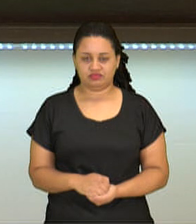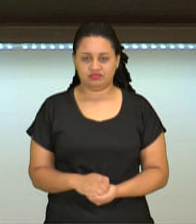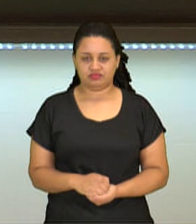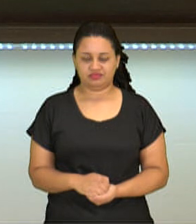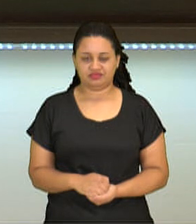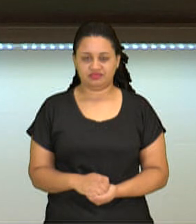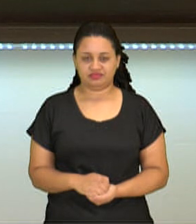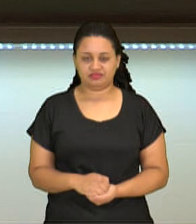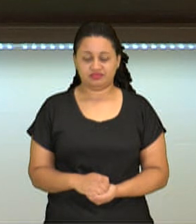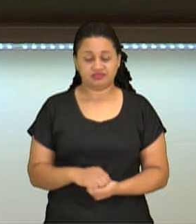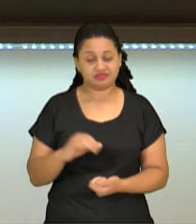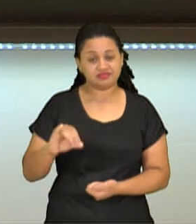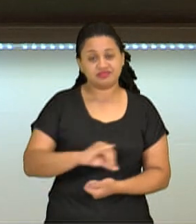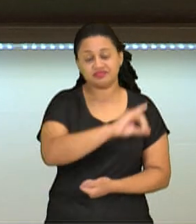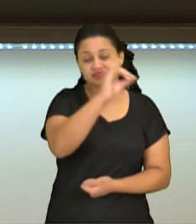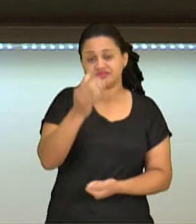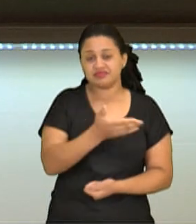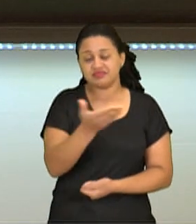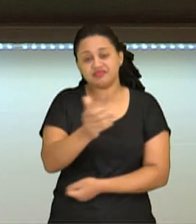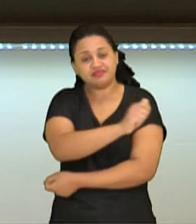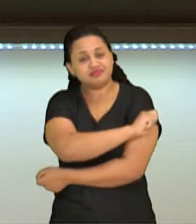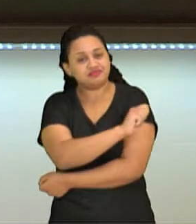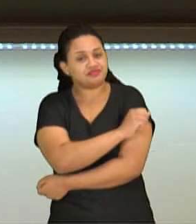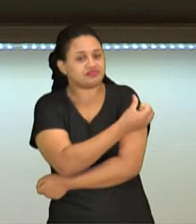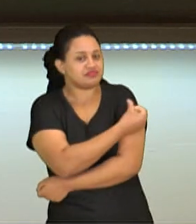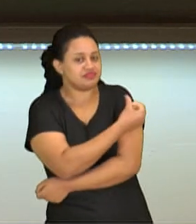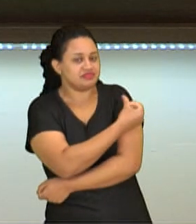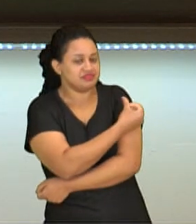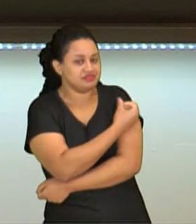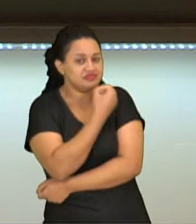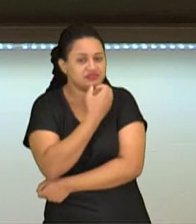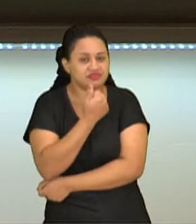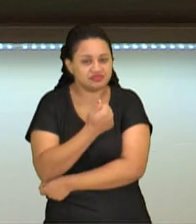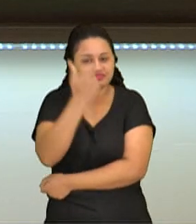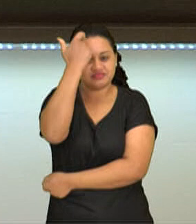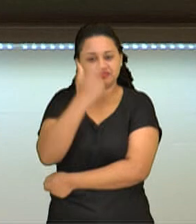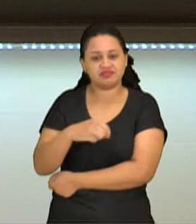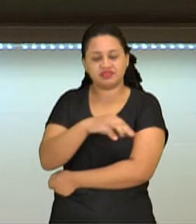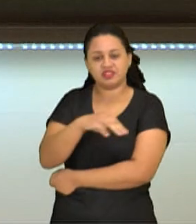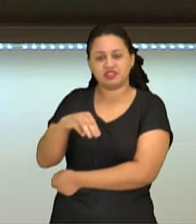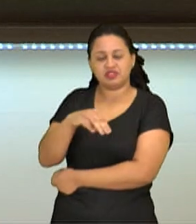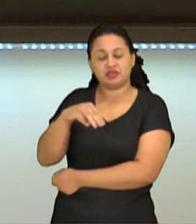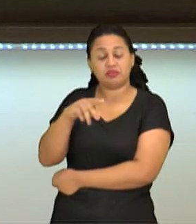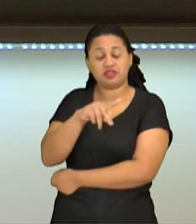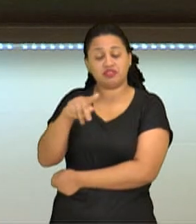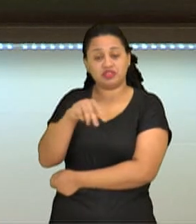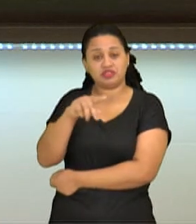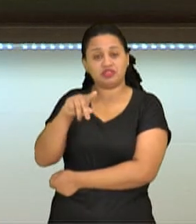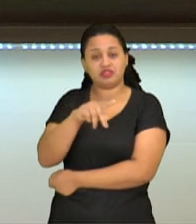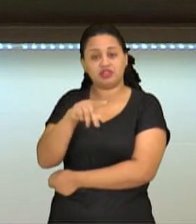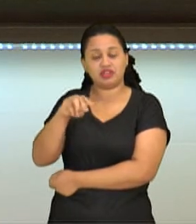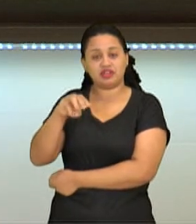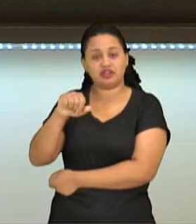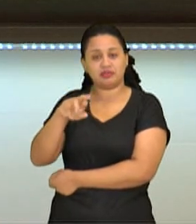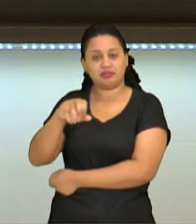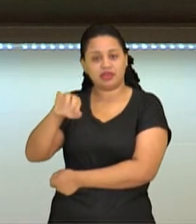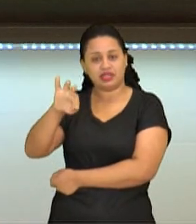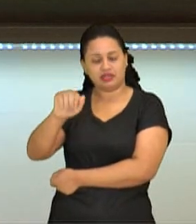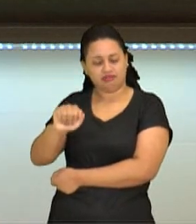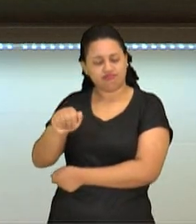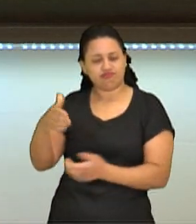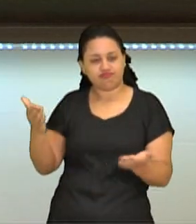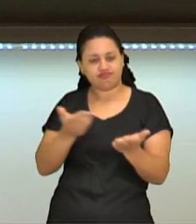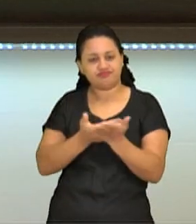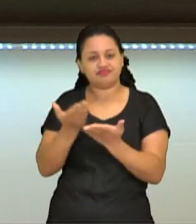Olá, estudantes do sexto ano, tudo bem? Sou a professora Marita e a gente está aqui para uma aula de matemática. Vamos aos nossos objetivos?